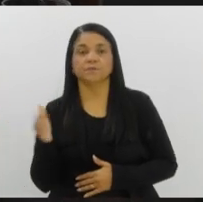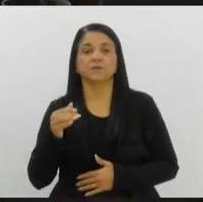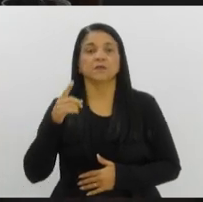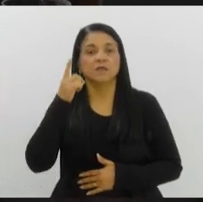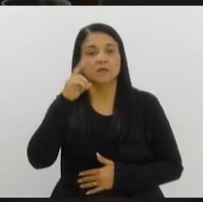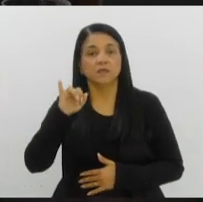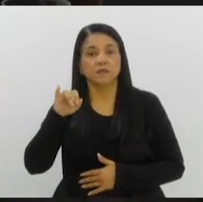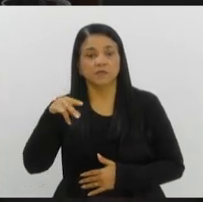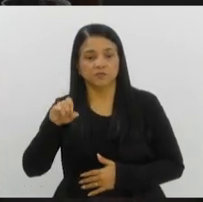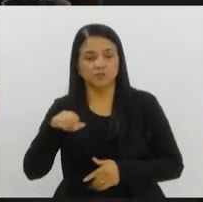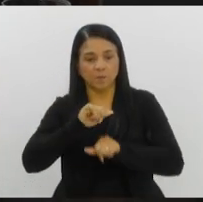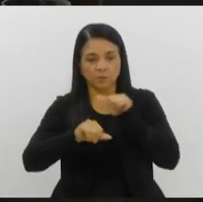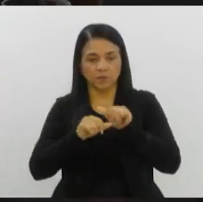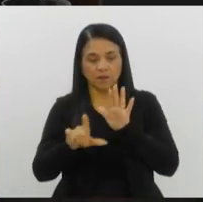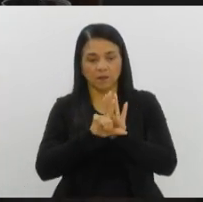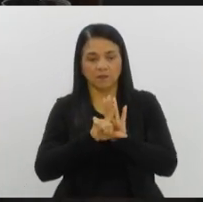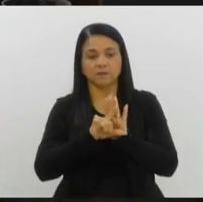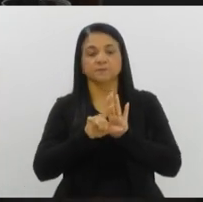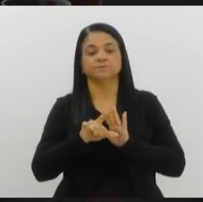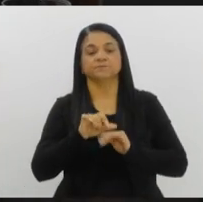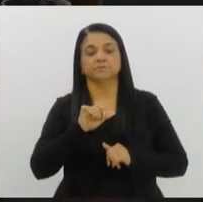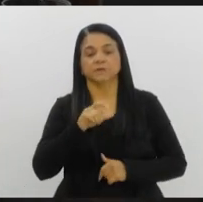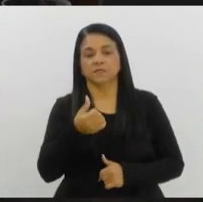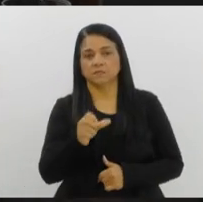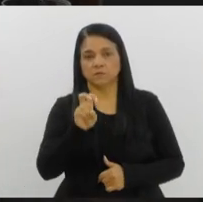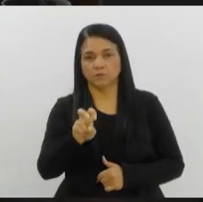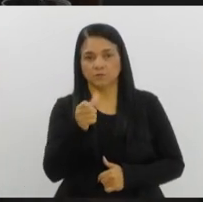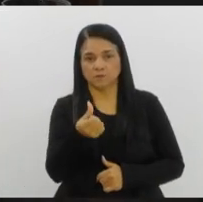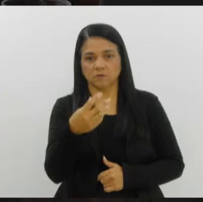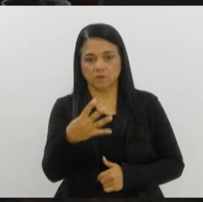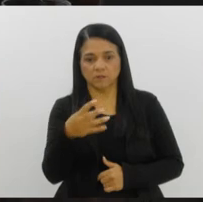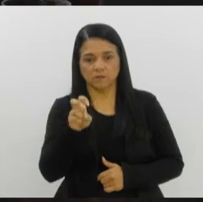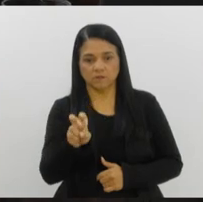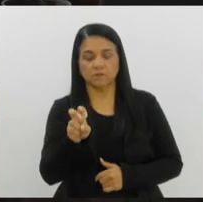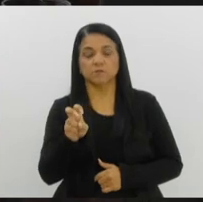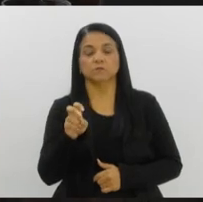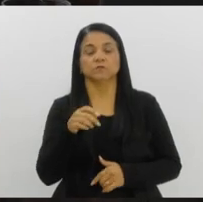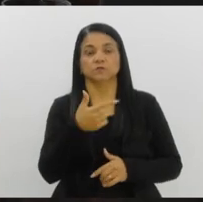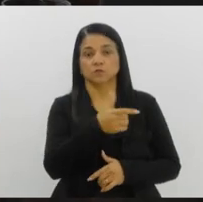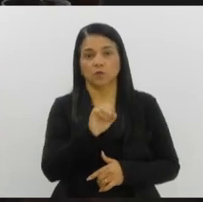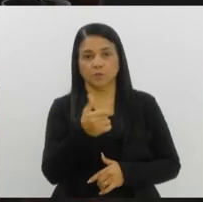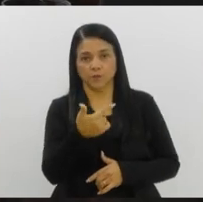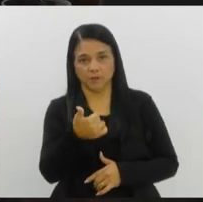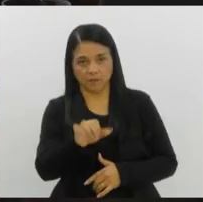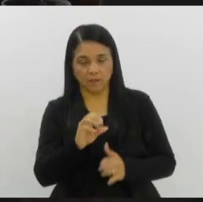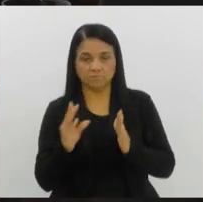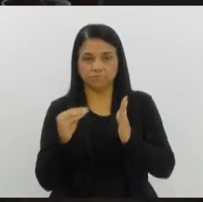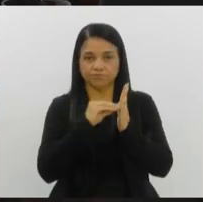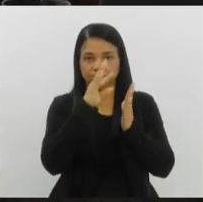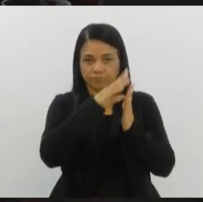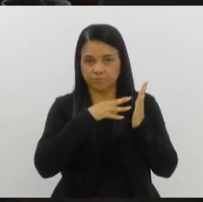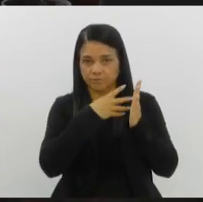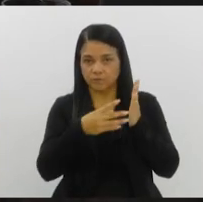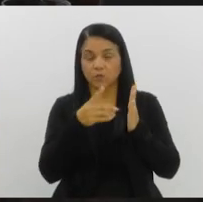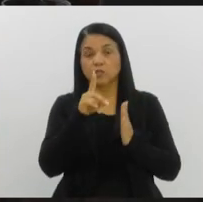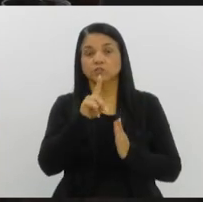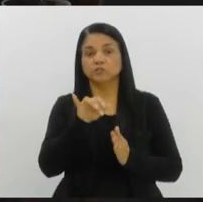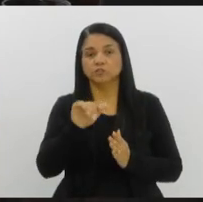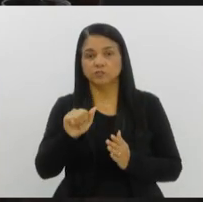lei 5.645, de 6 de janeiro de 2010, para incluir no calendário oficial do Estado do Rio de Janeiro o dia